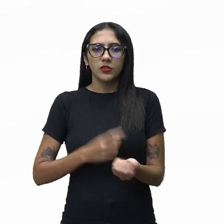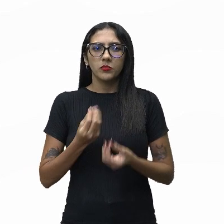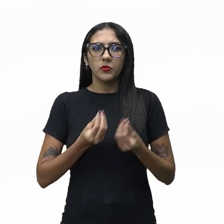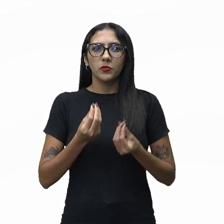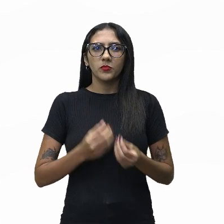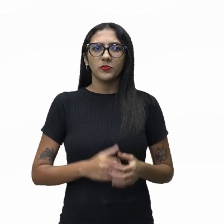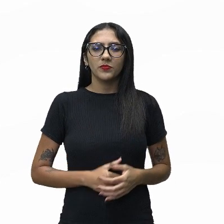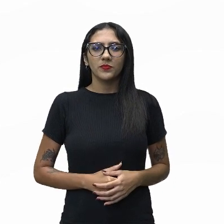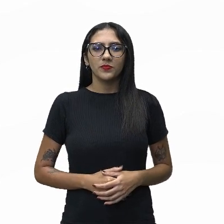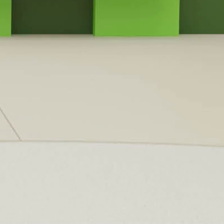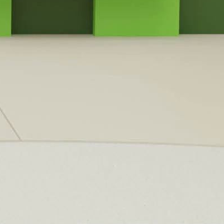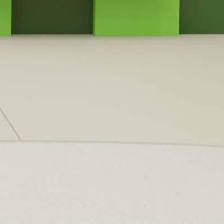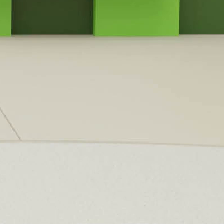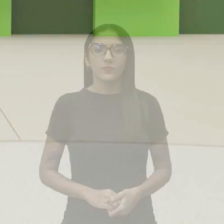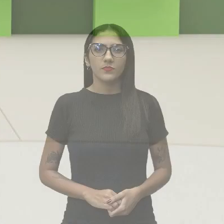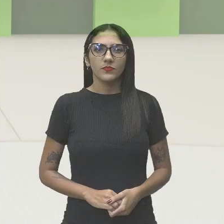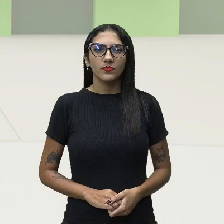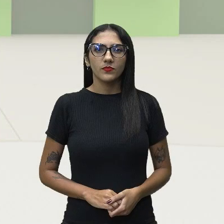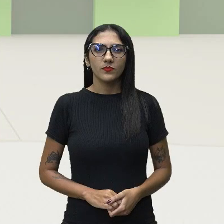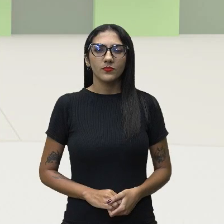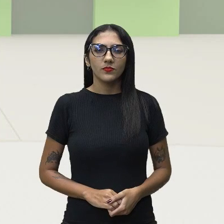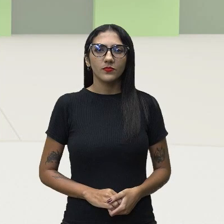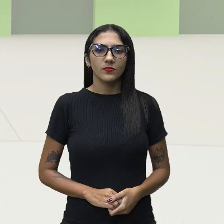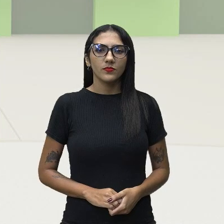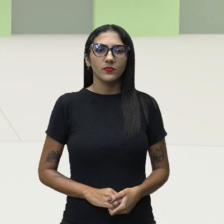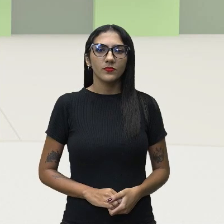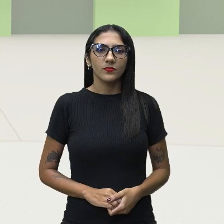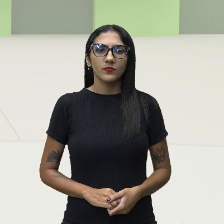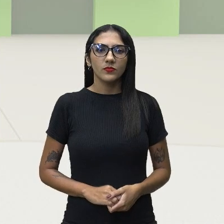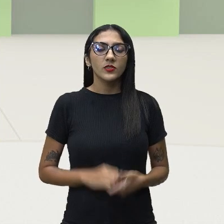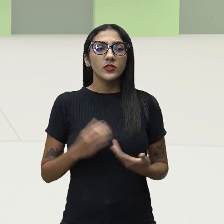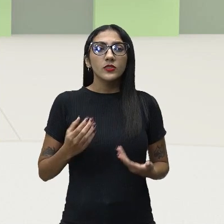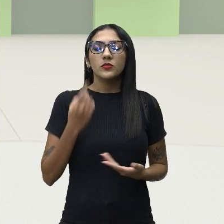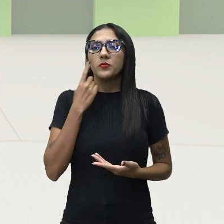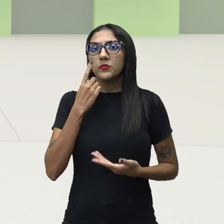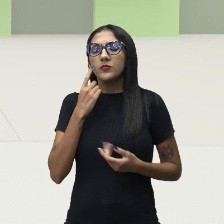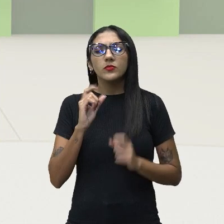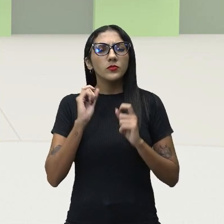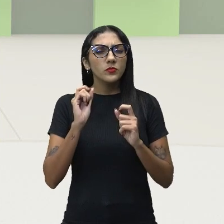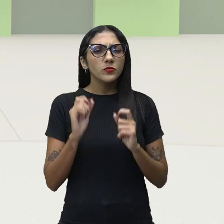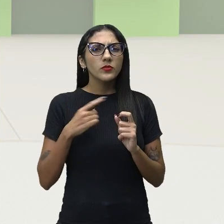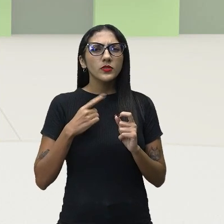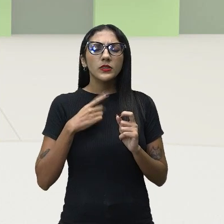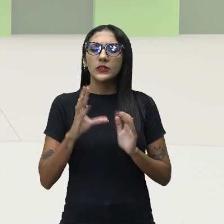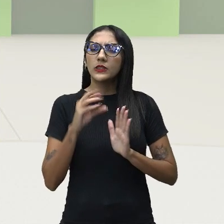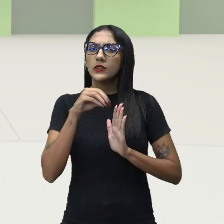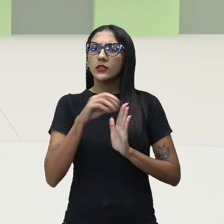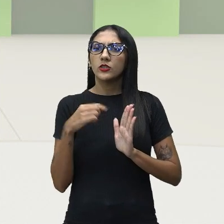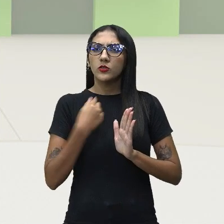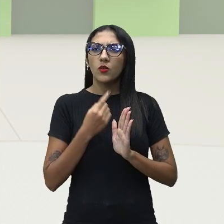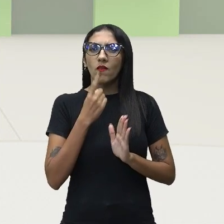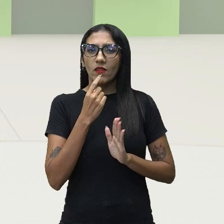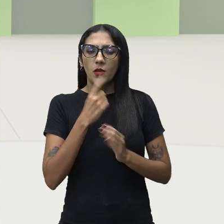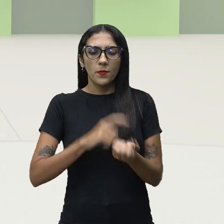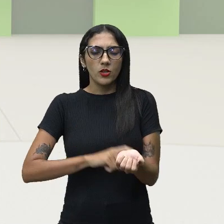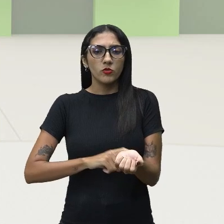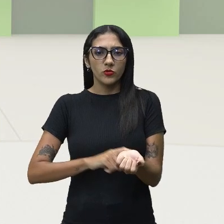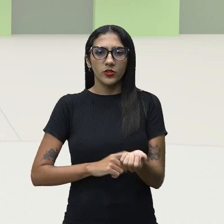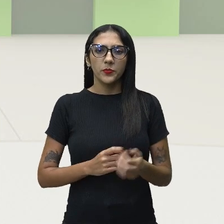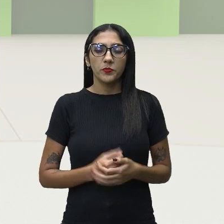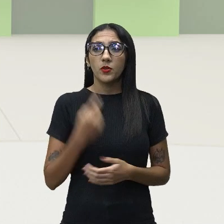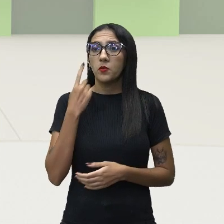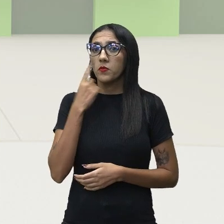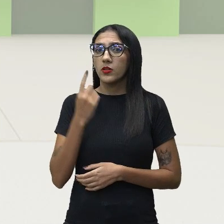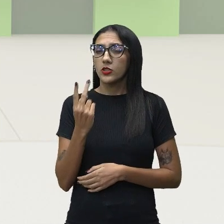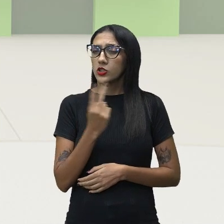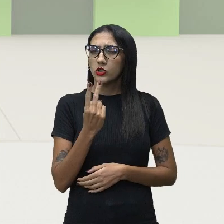ele. Então a gente vai observar aí quais são os elementos que constituem o nosso sangue. Você observa esses dois